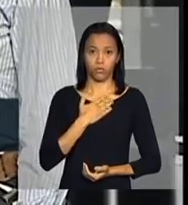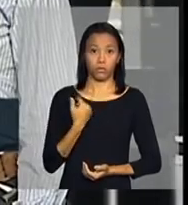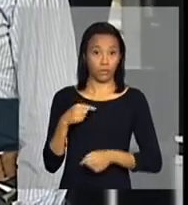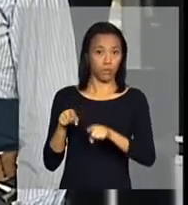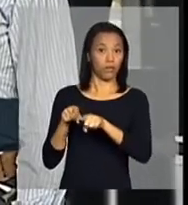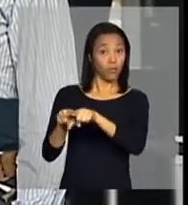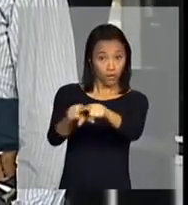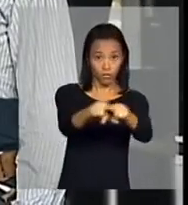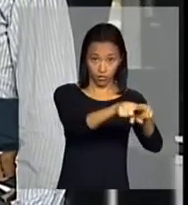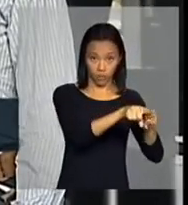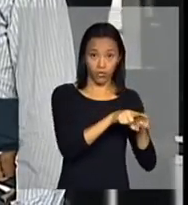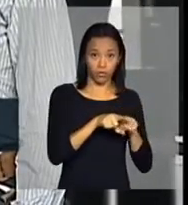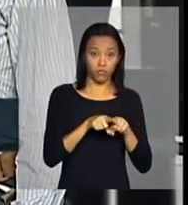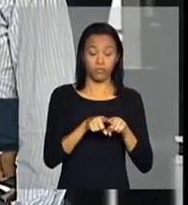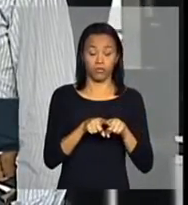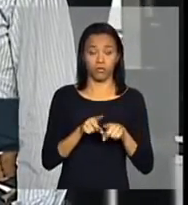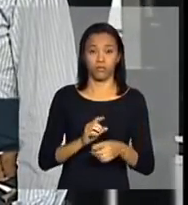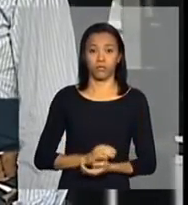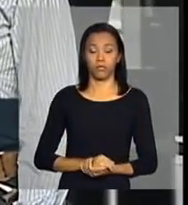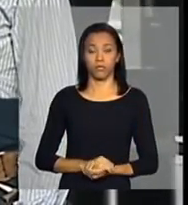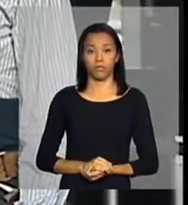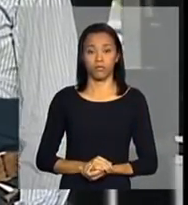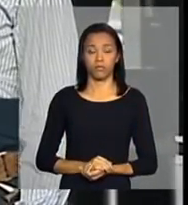irmãos, para